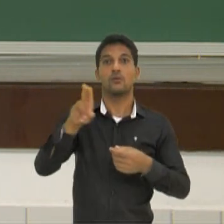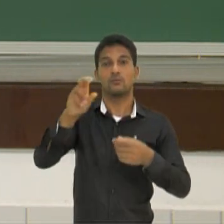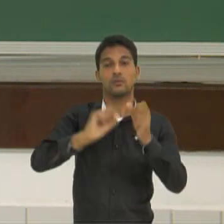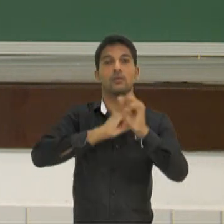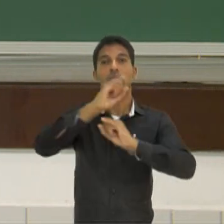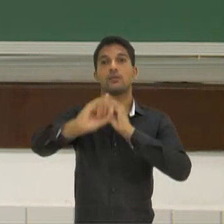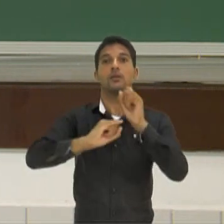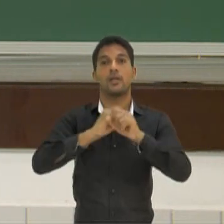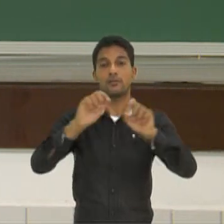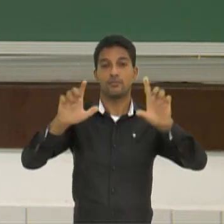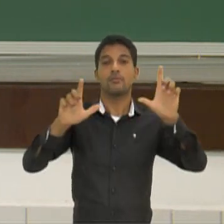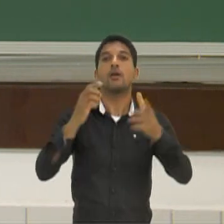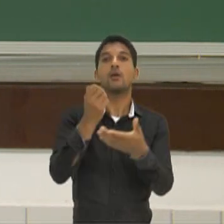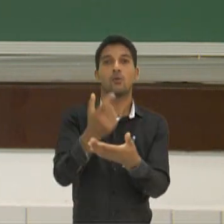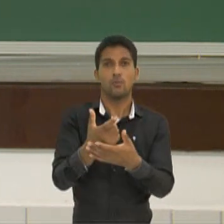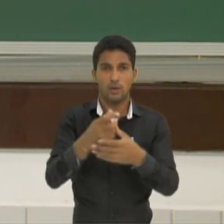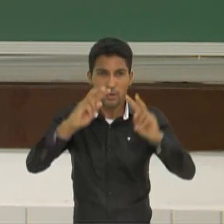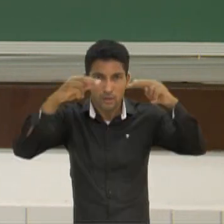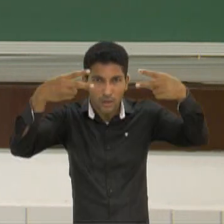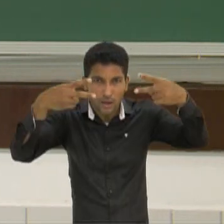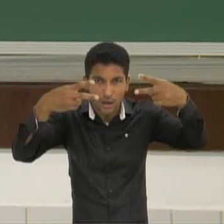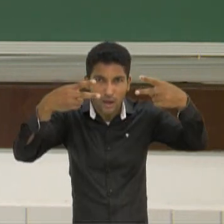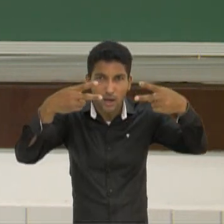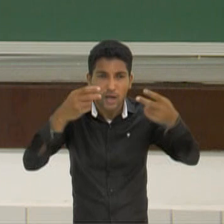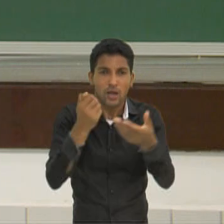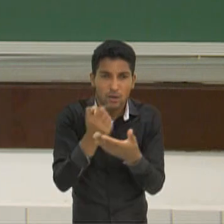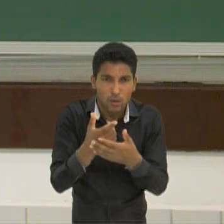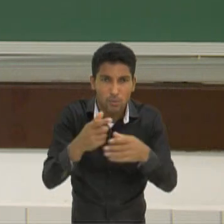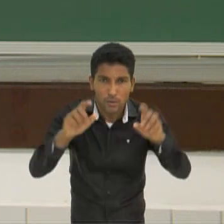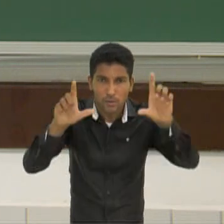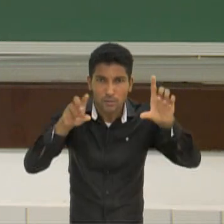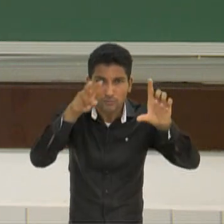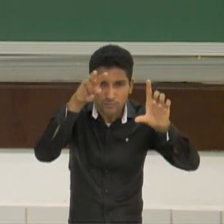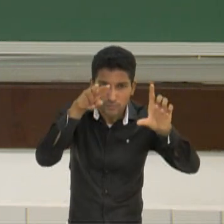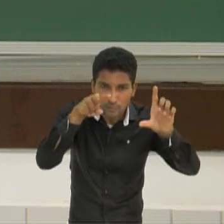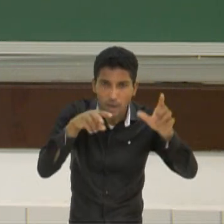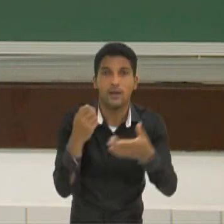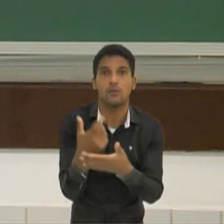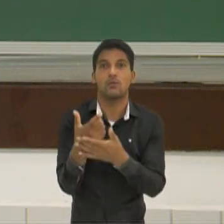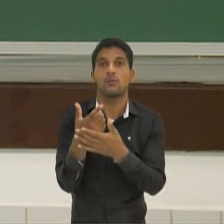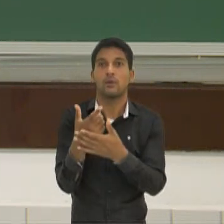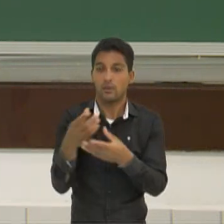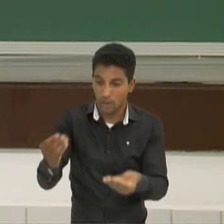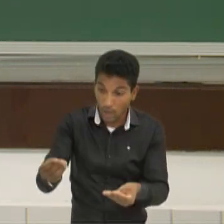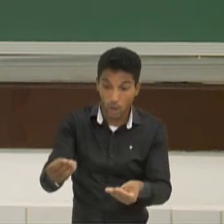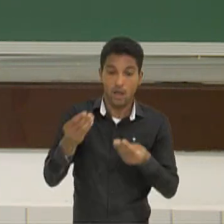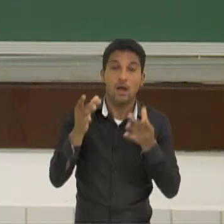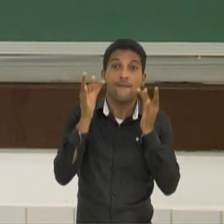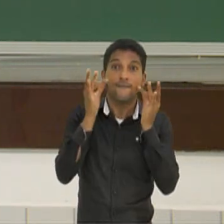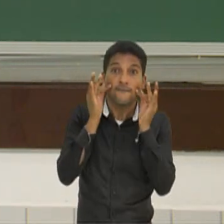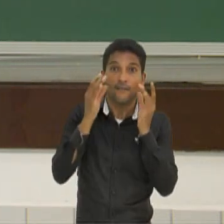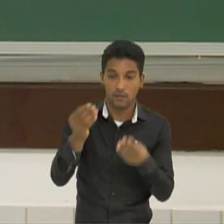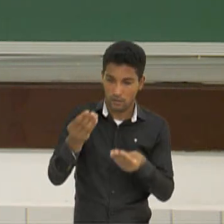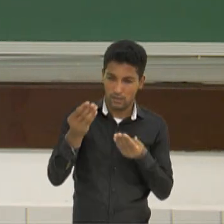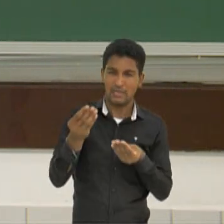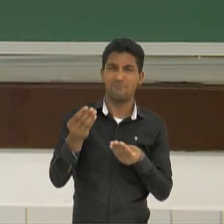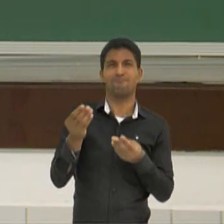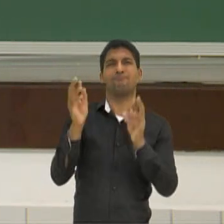produto, vê ali no site e quando chega não é bem aquilo que ela imaginou, que ela viu. Né? Às vezes é diferente. Então